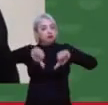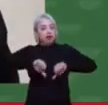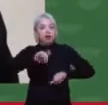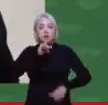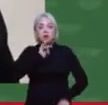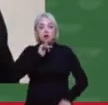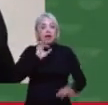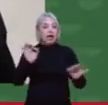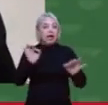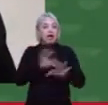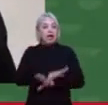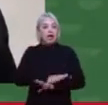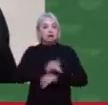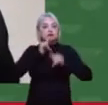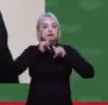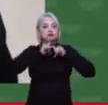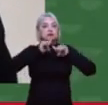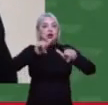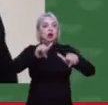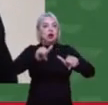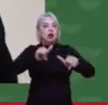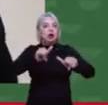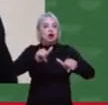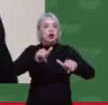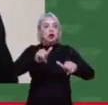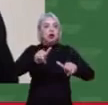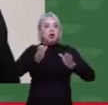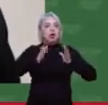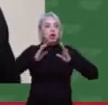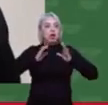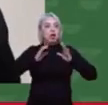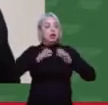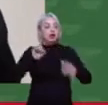exemplo, acaba com a divulgação dos bens de cada candidato.